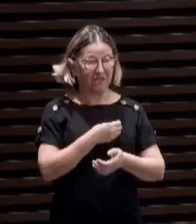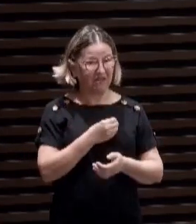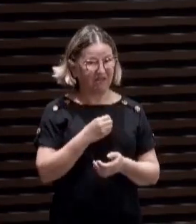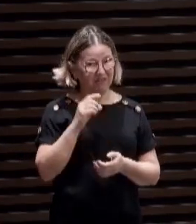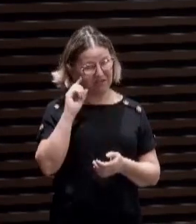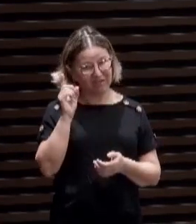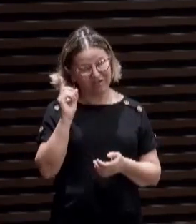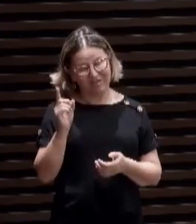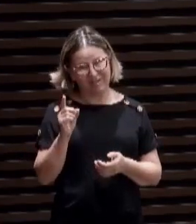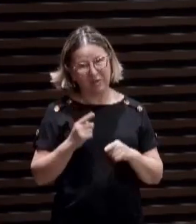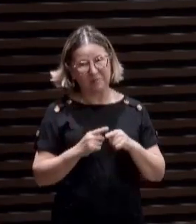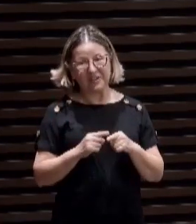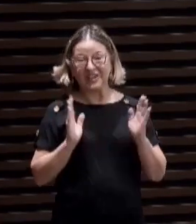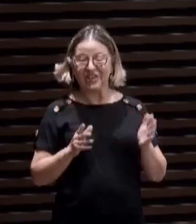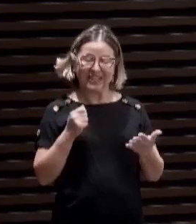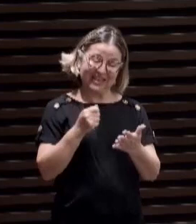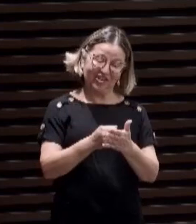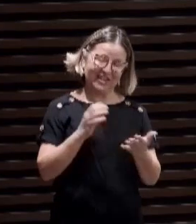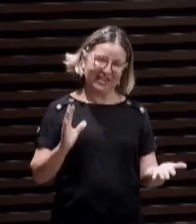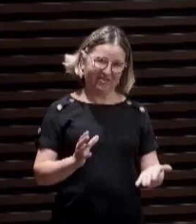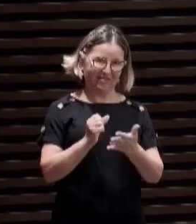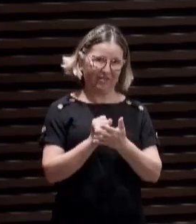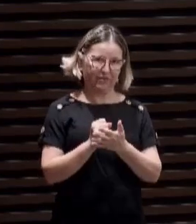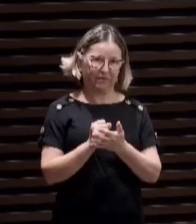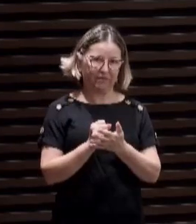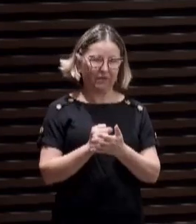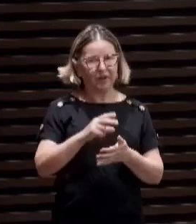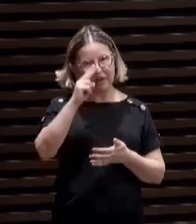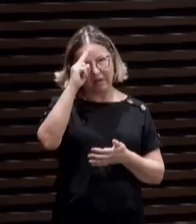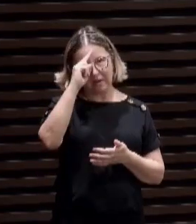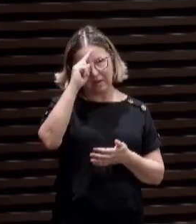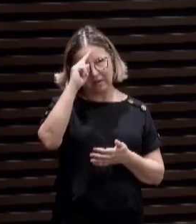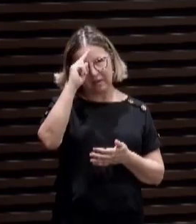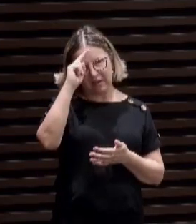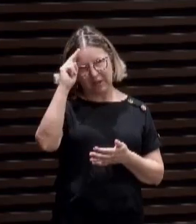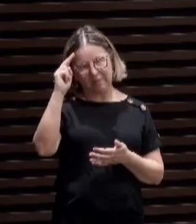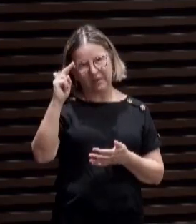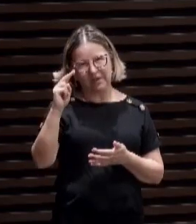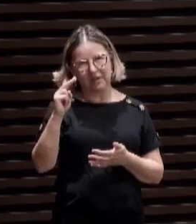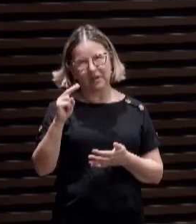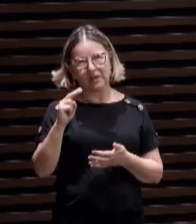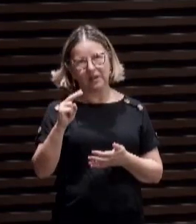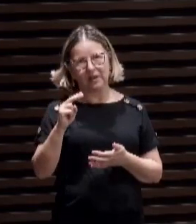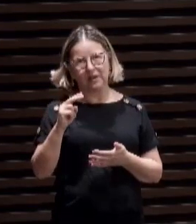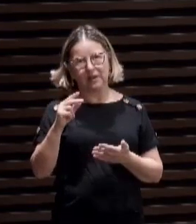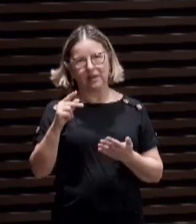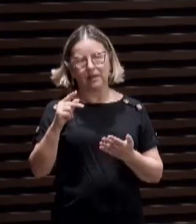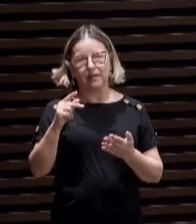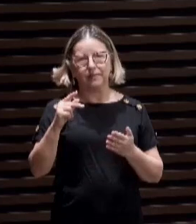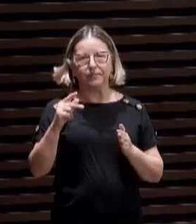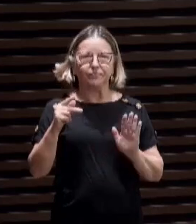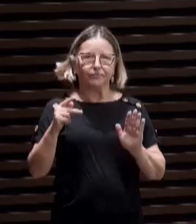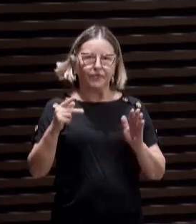já está garantida a salvação. Lembre-se da parábola do servo que recebeu um talento apenas, e ao invés